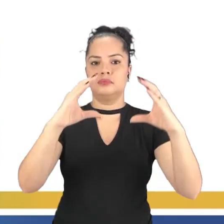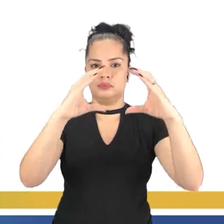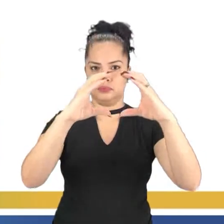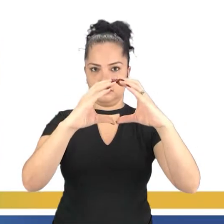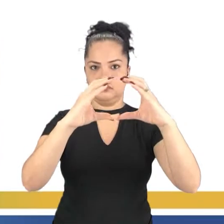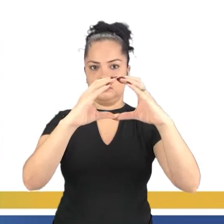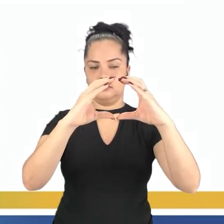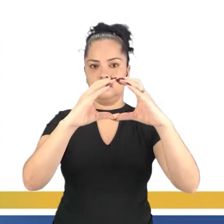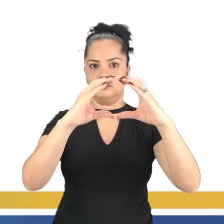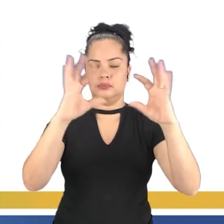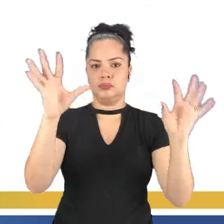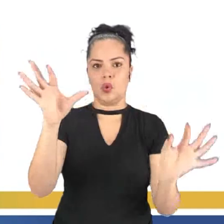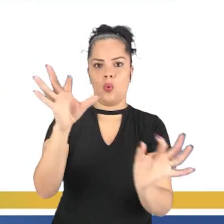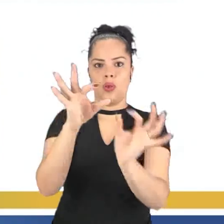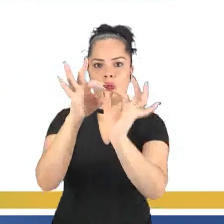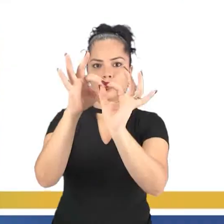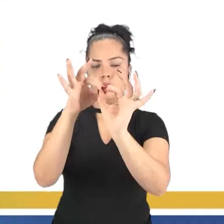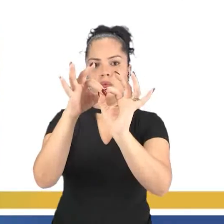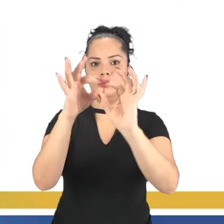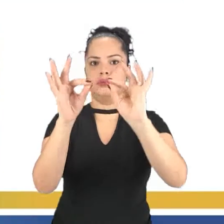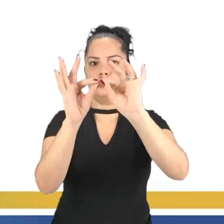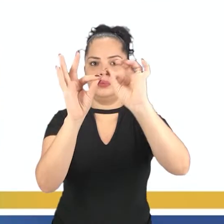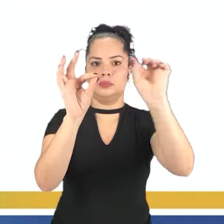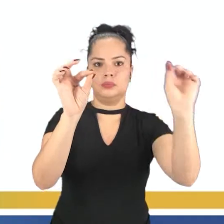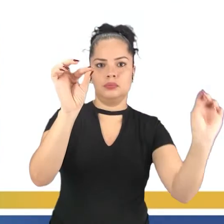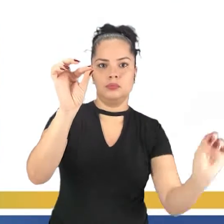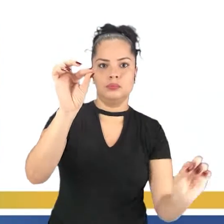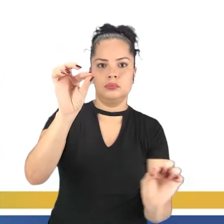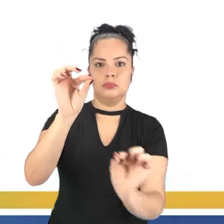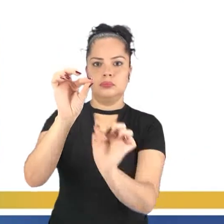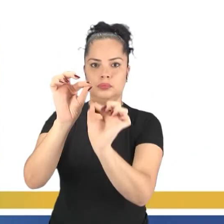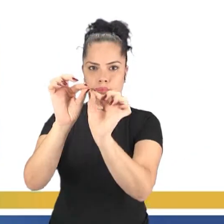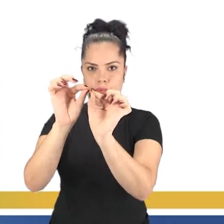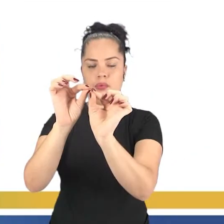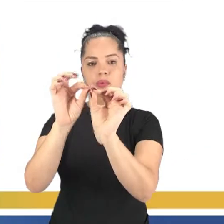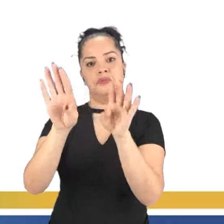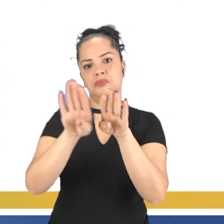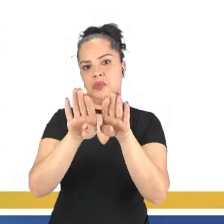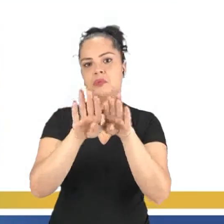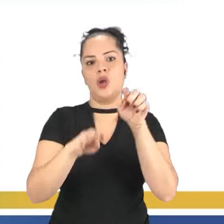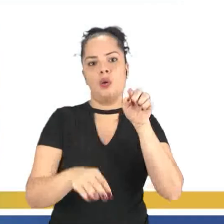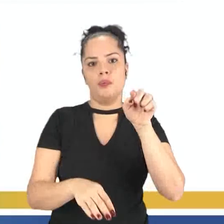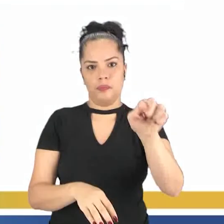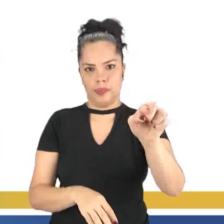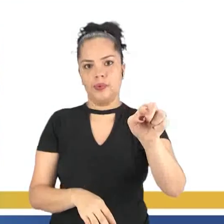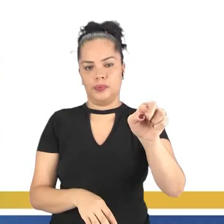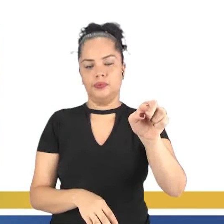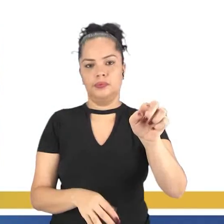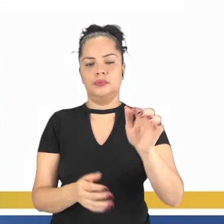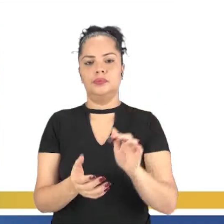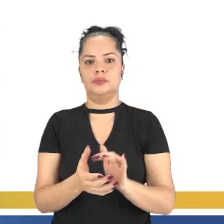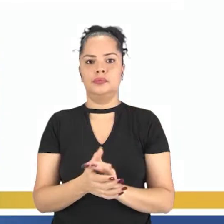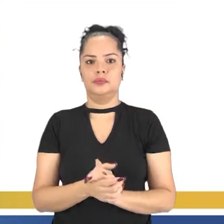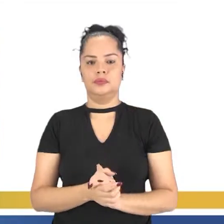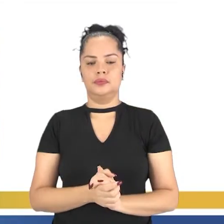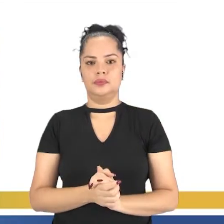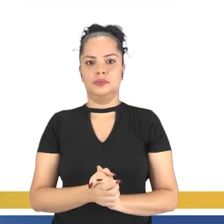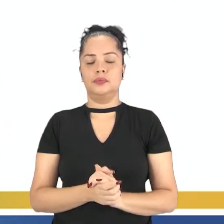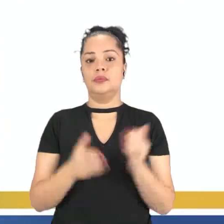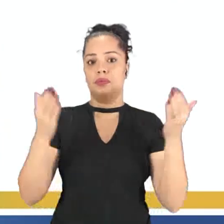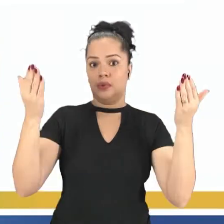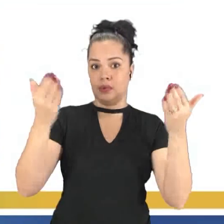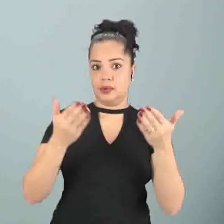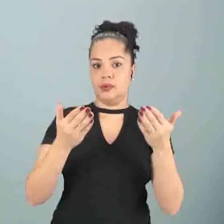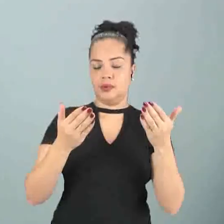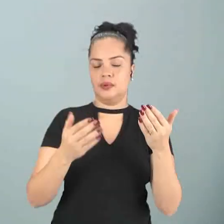né, menor ou igual a um ponto central que eu chamo centro da esfera. Então, voltando aqui para